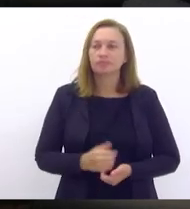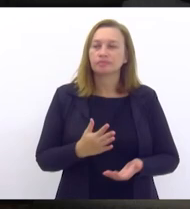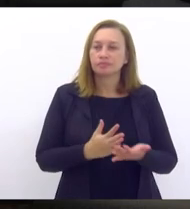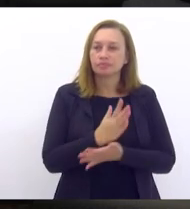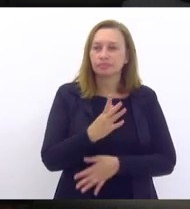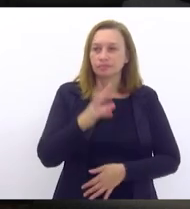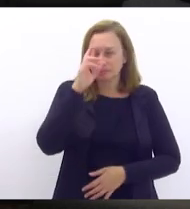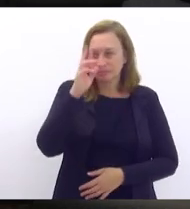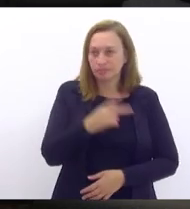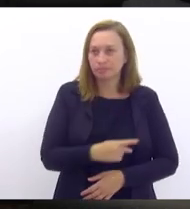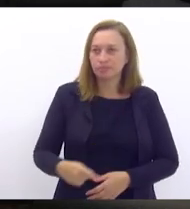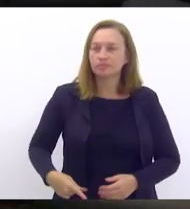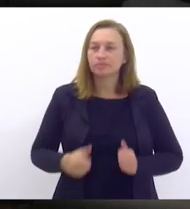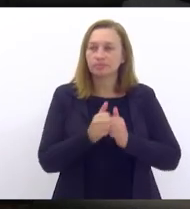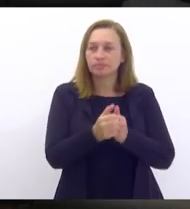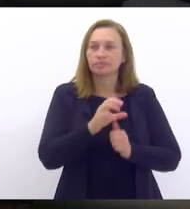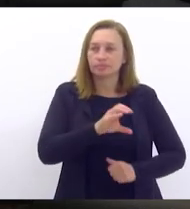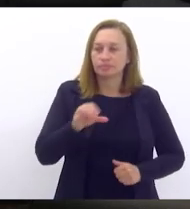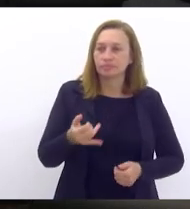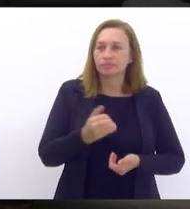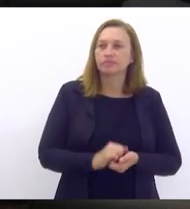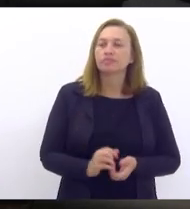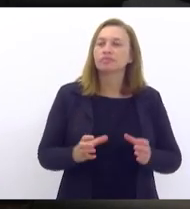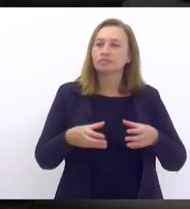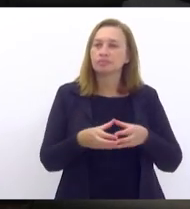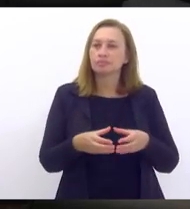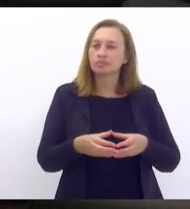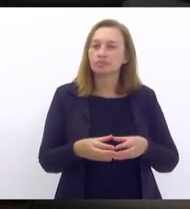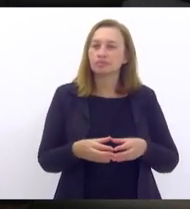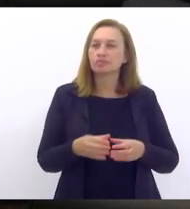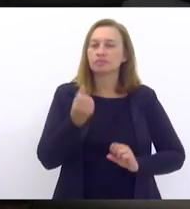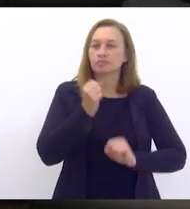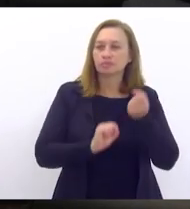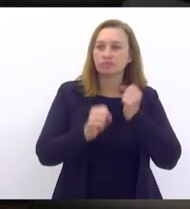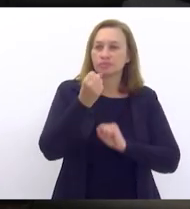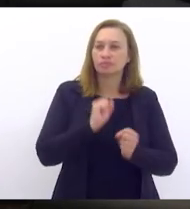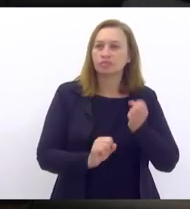Favorável, presidente, seguindo o parecer da CCJ. Pela Comissão de Indústria e Comércio,